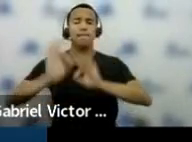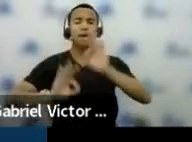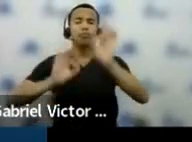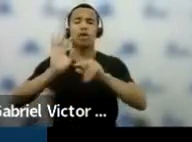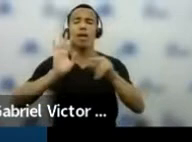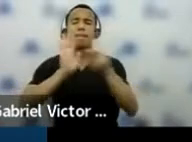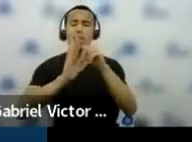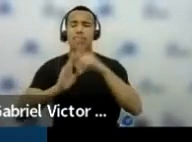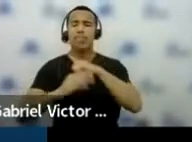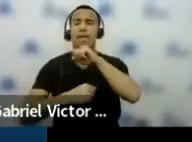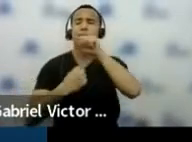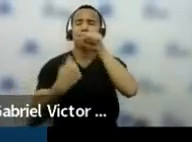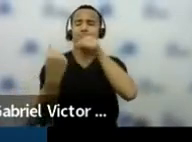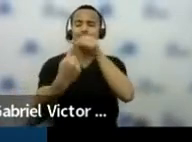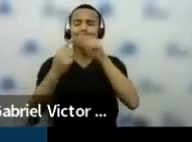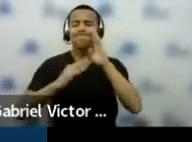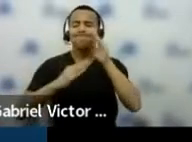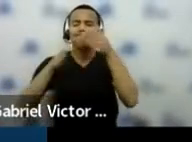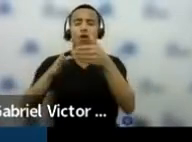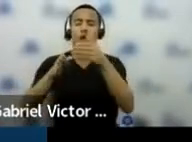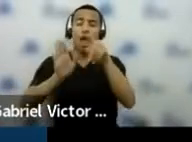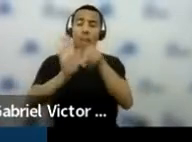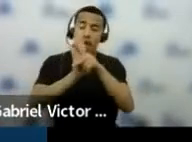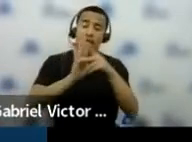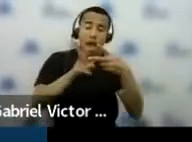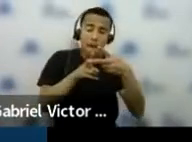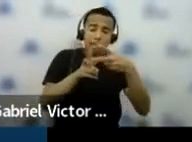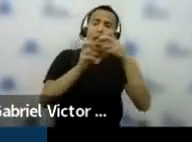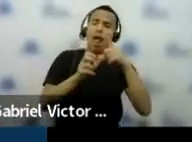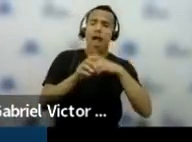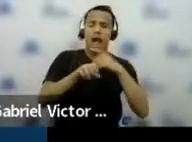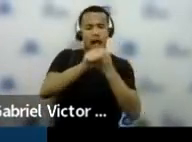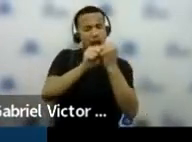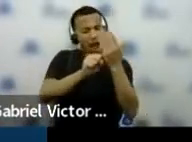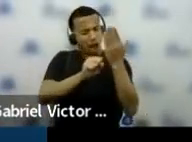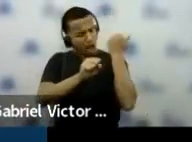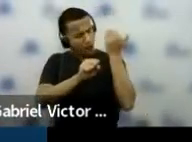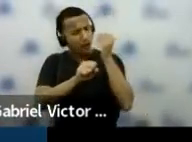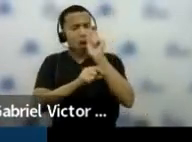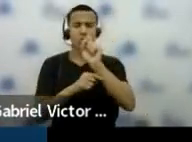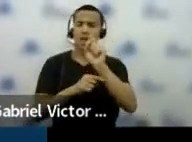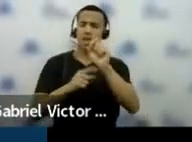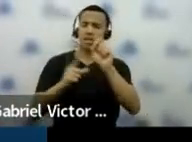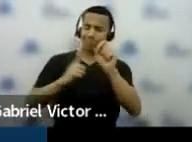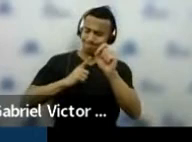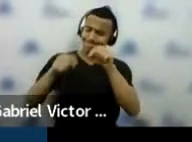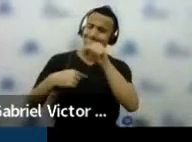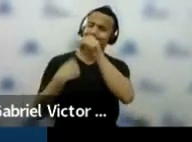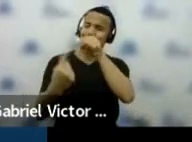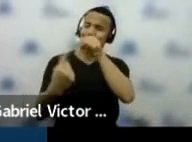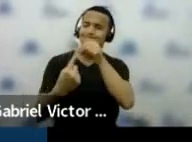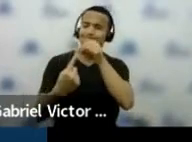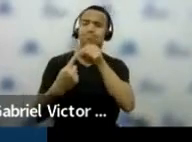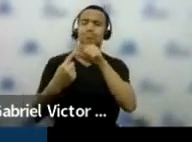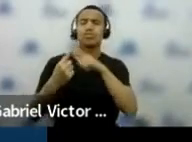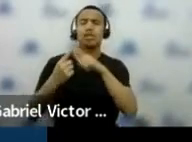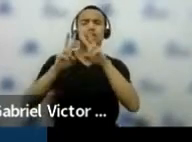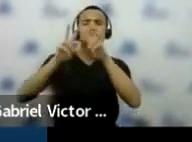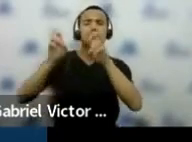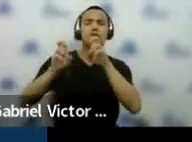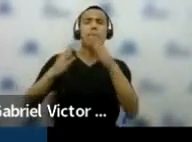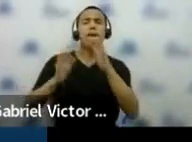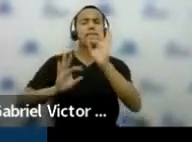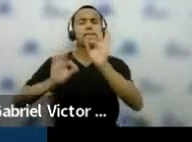mais complexos. A Embrapi percebeu, ao longo dos últimos anos, que existiam um tipo de